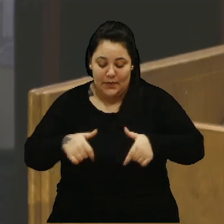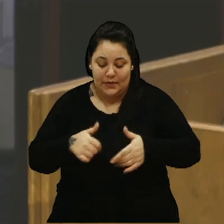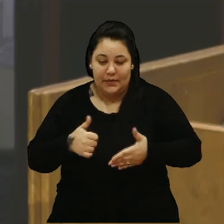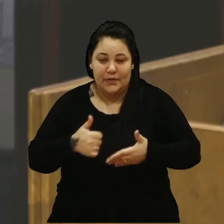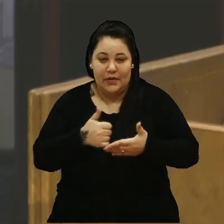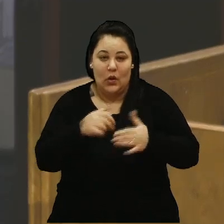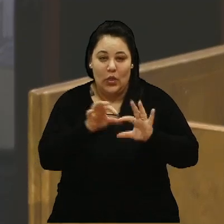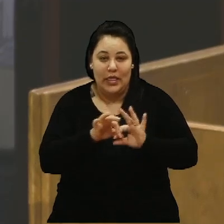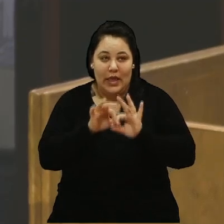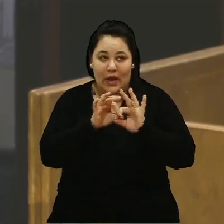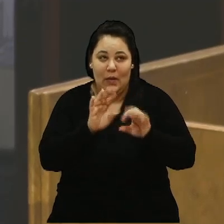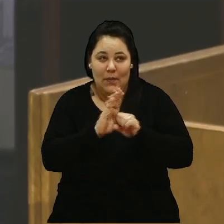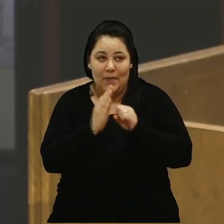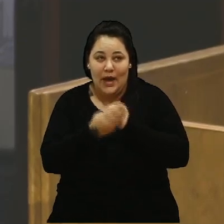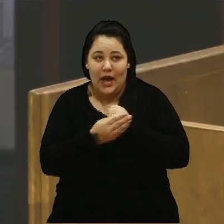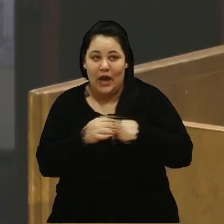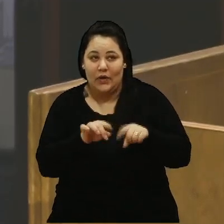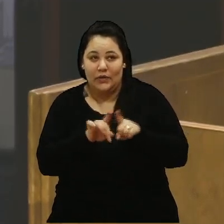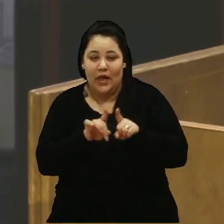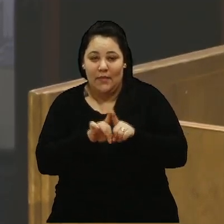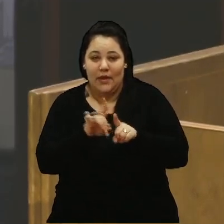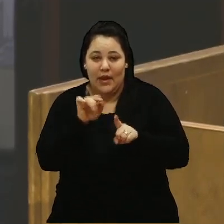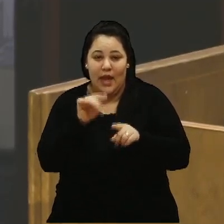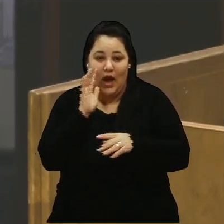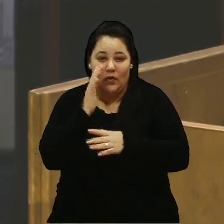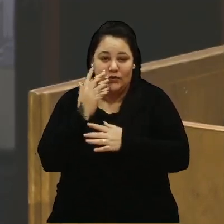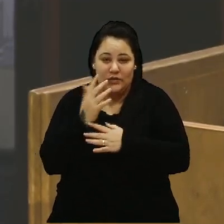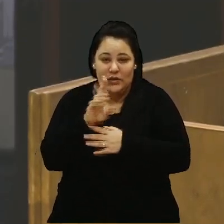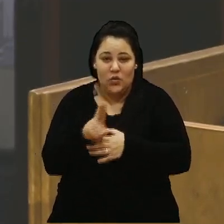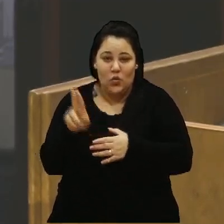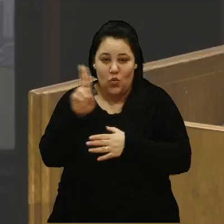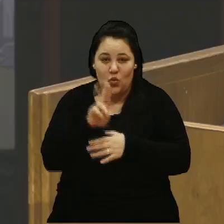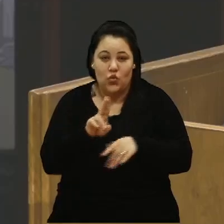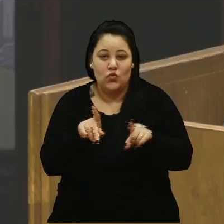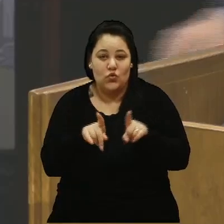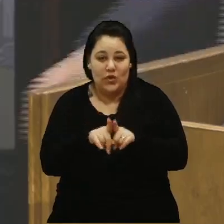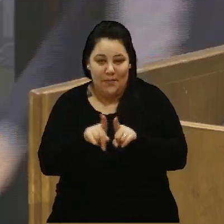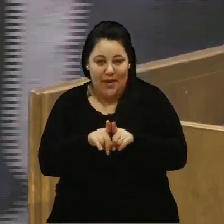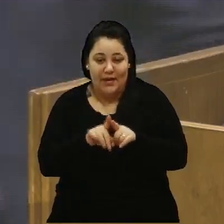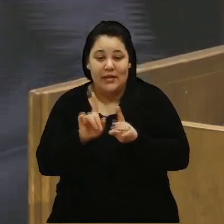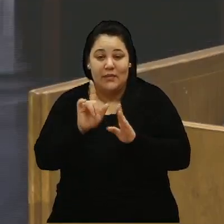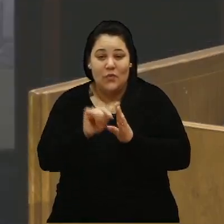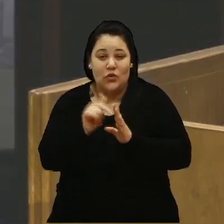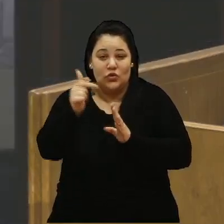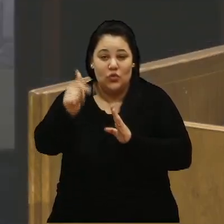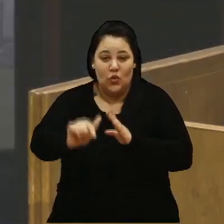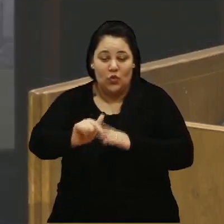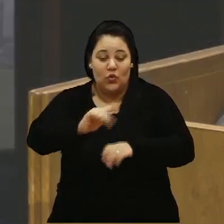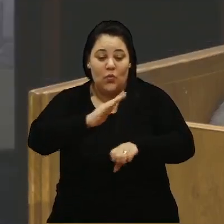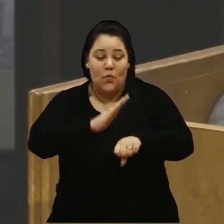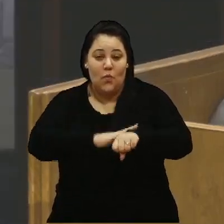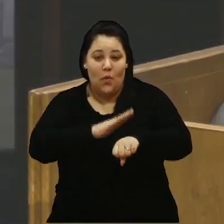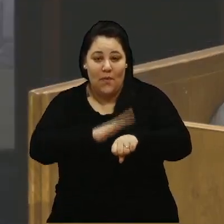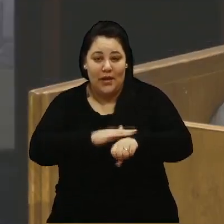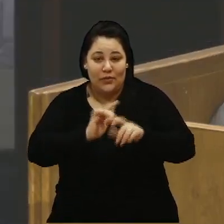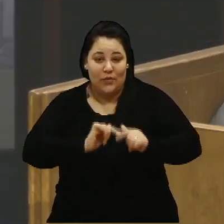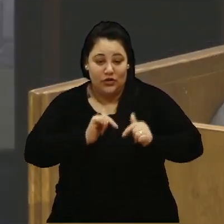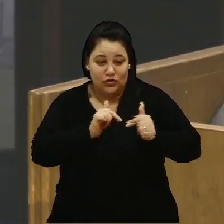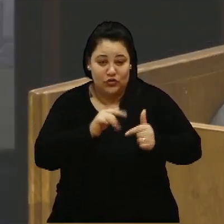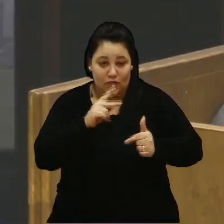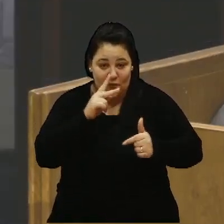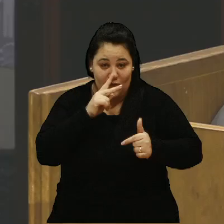Bairros, aconteceram as ocupações. E, naquele momento, uma ação muito forte da diretoria da